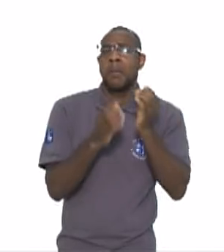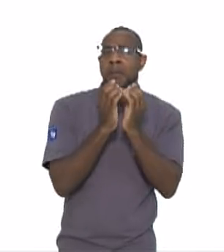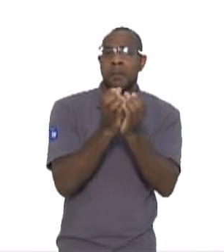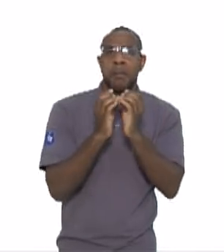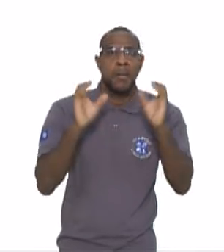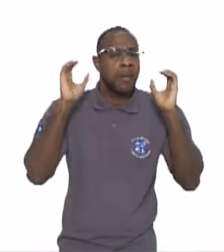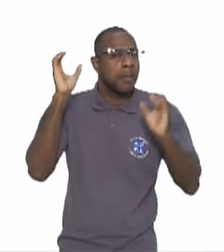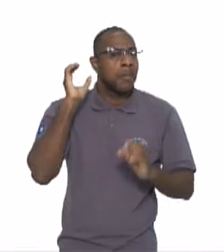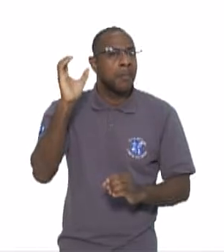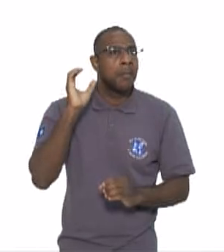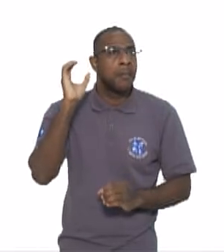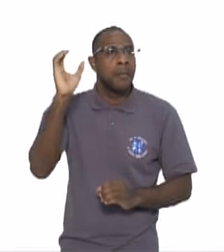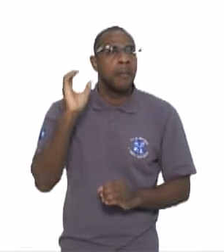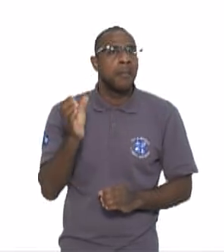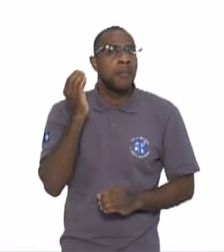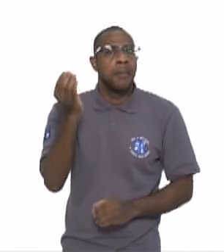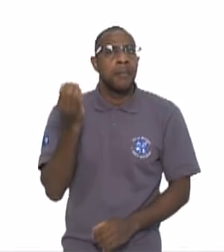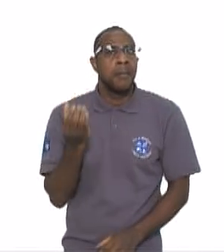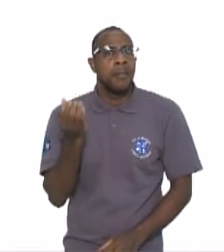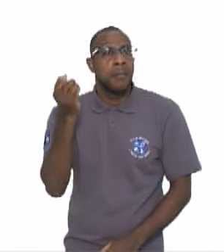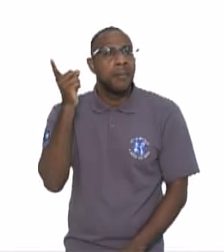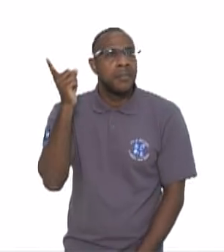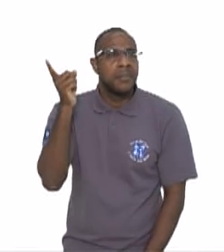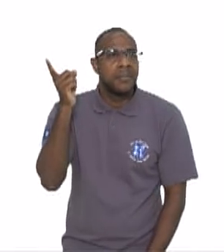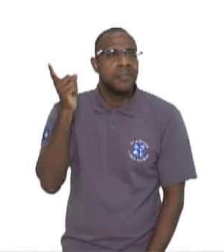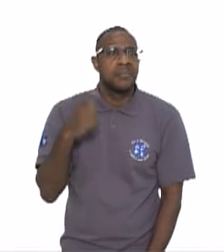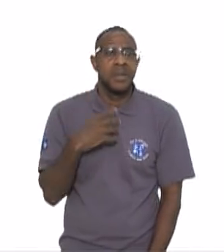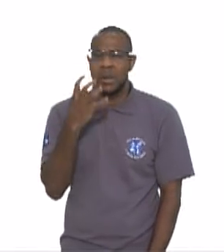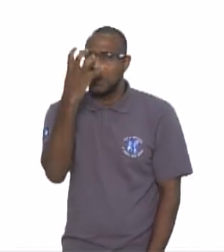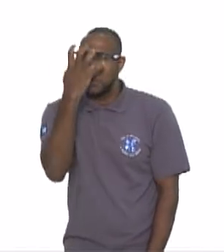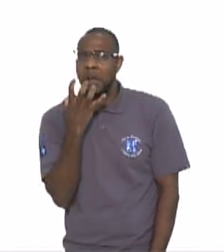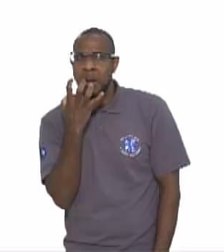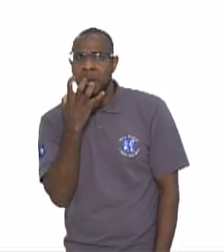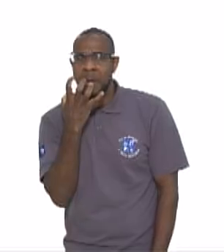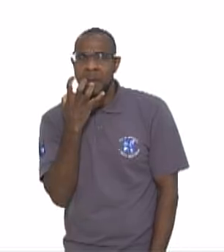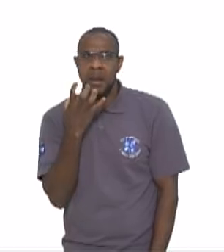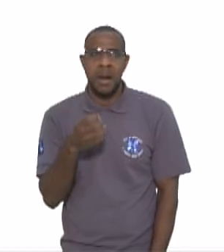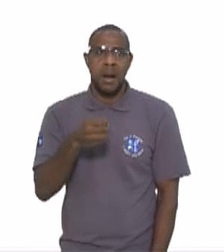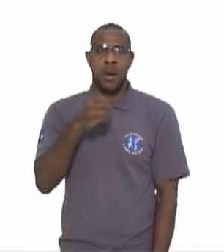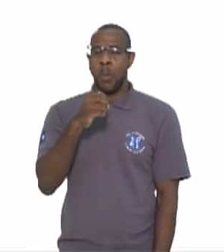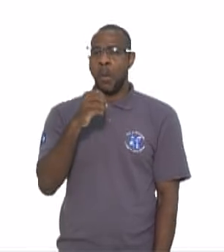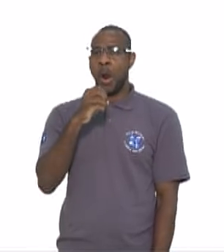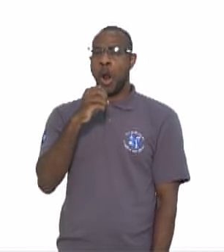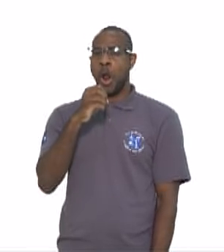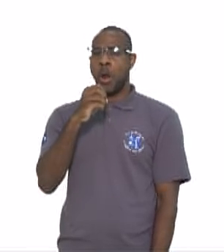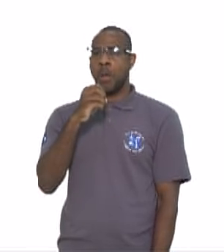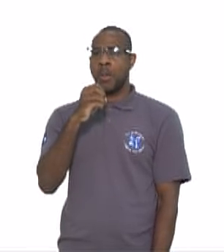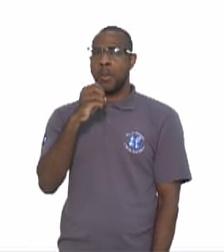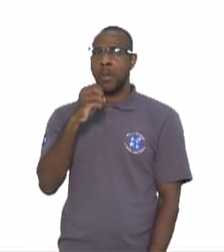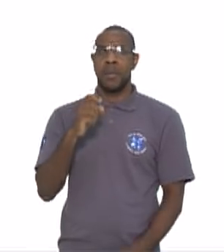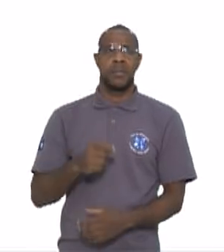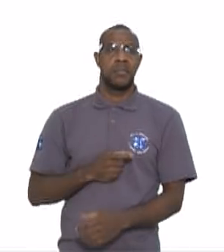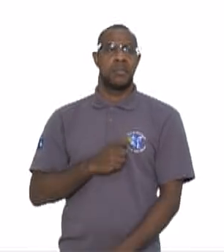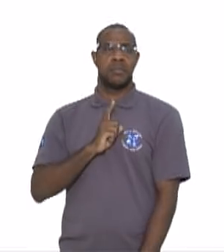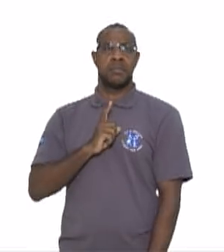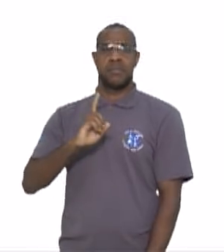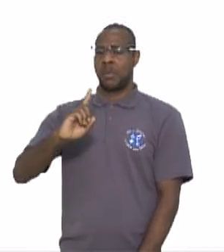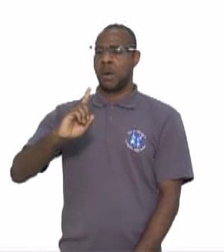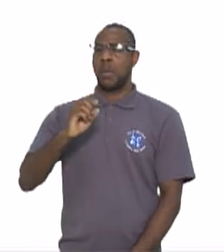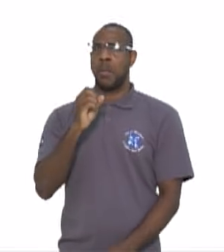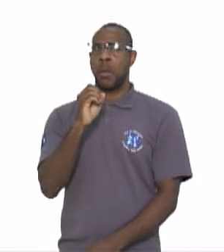outra coisa. Só que o que torna engraçado essa figura que está brava e gritando no microfone é uma espécie de touca,